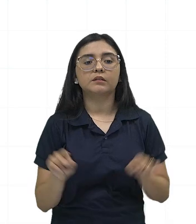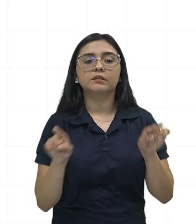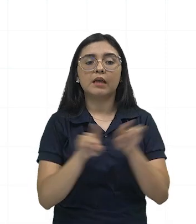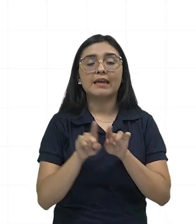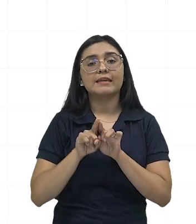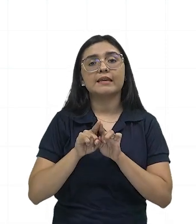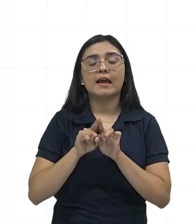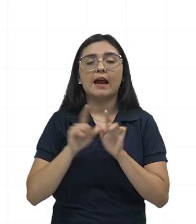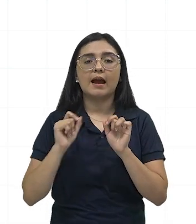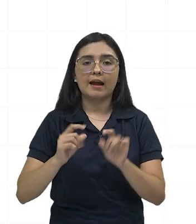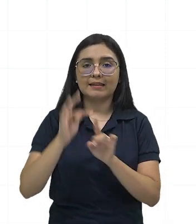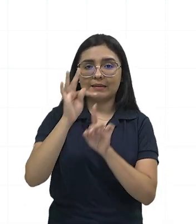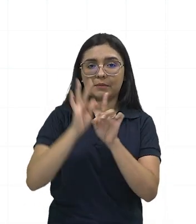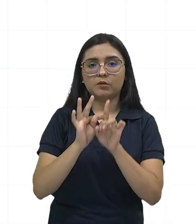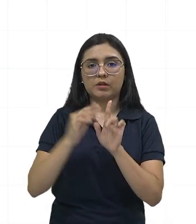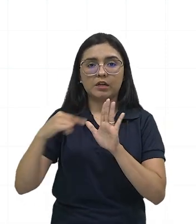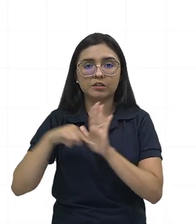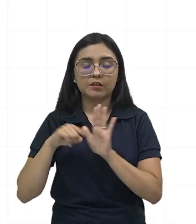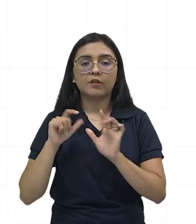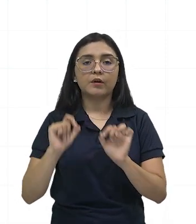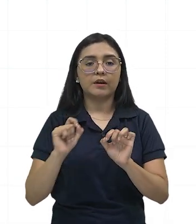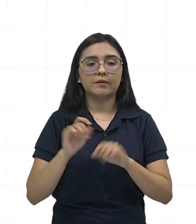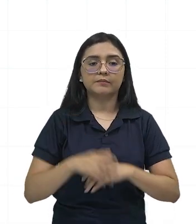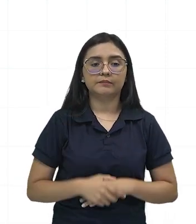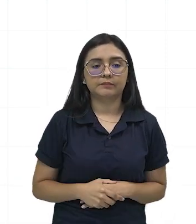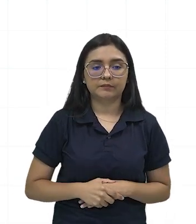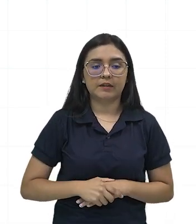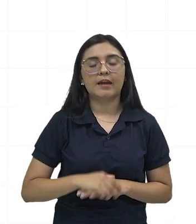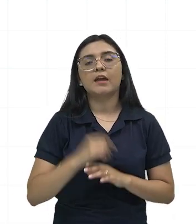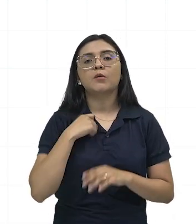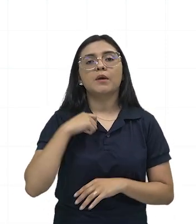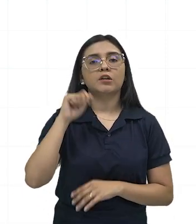menor temperatura média, né, é em abril, com